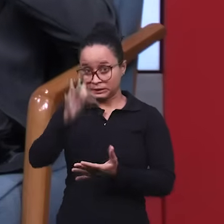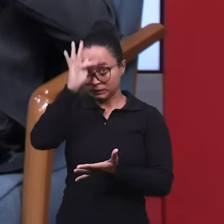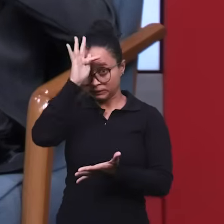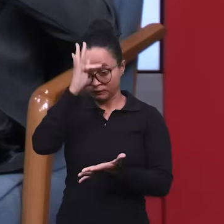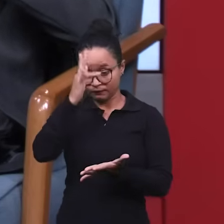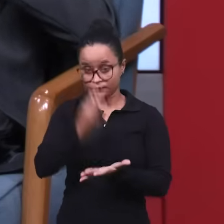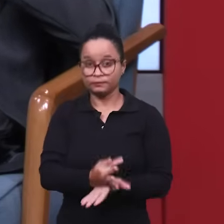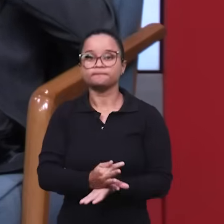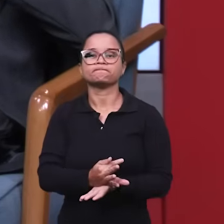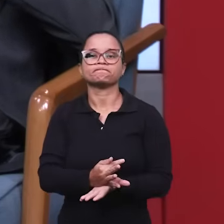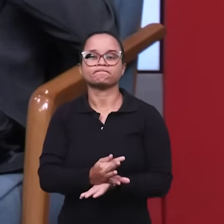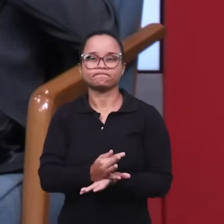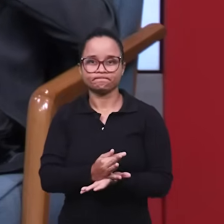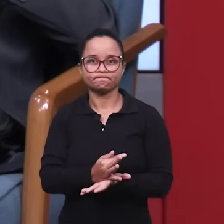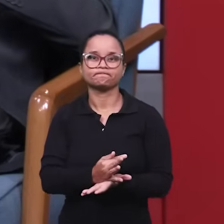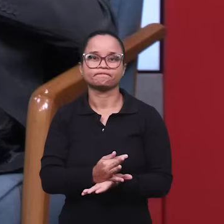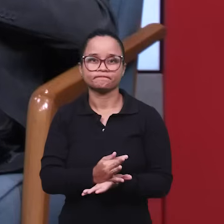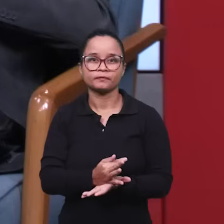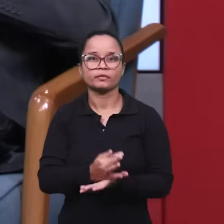de fé.